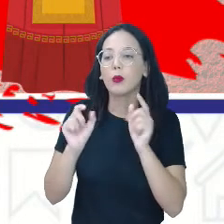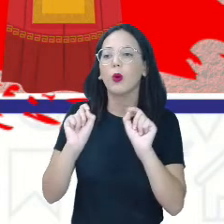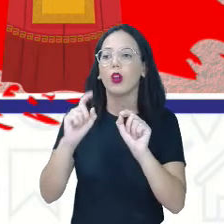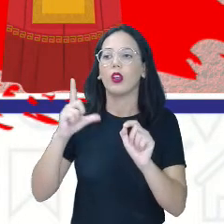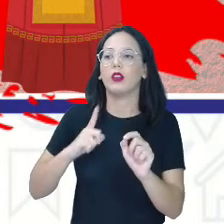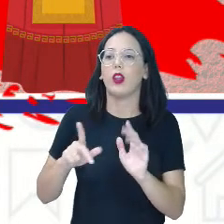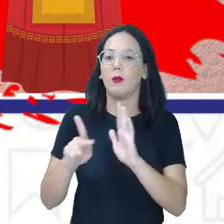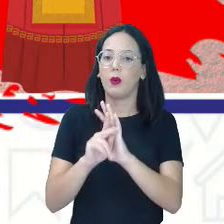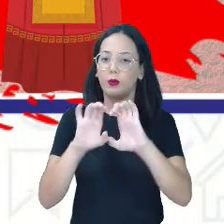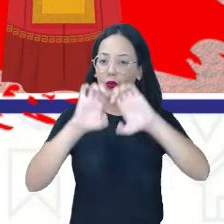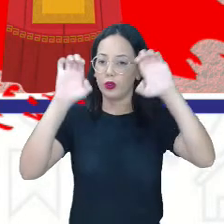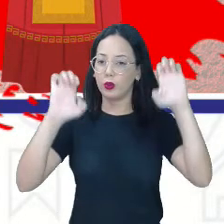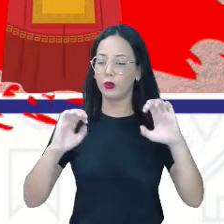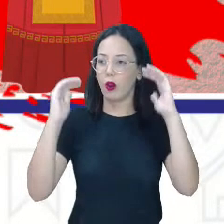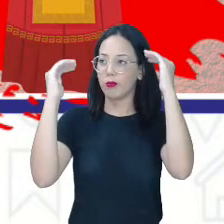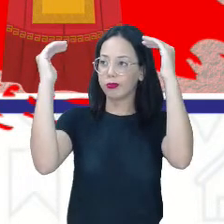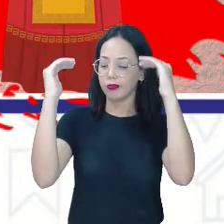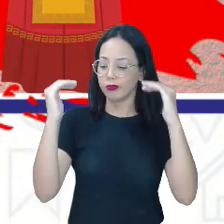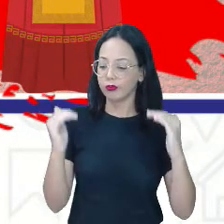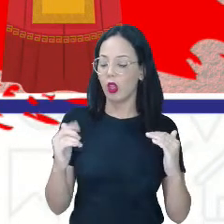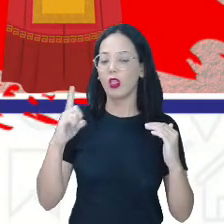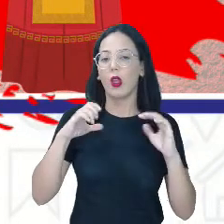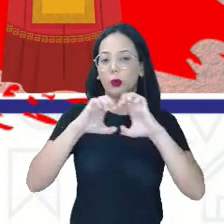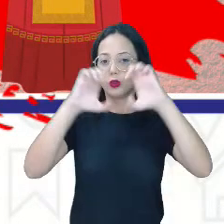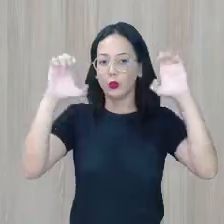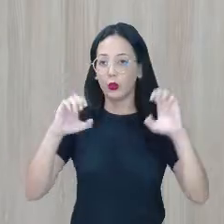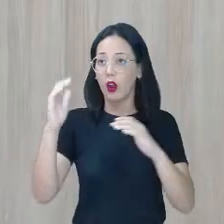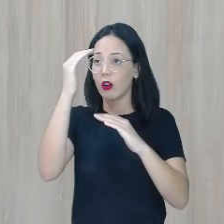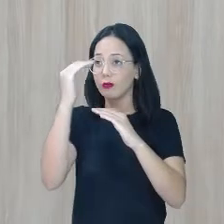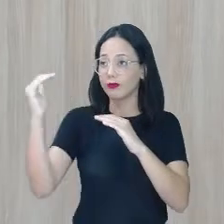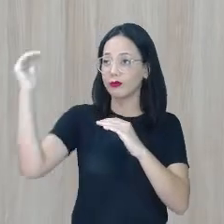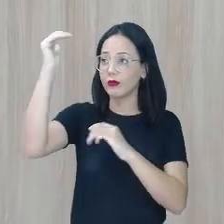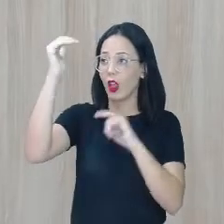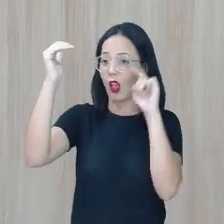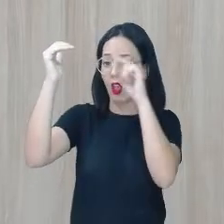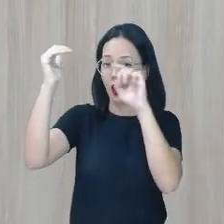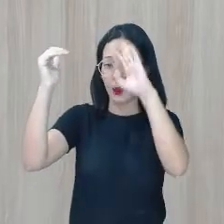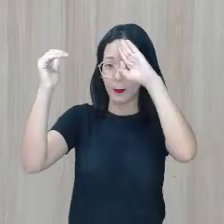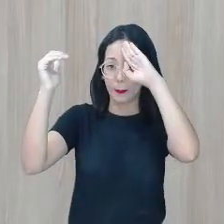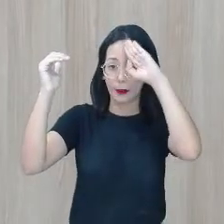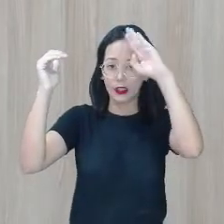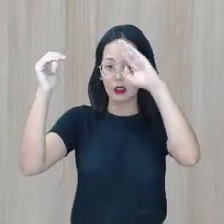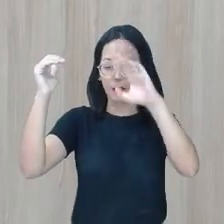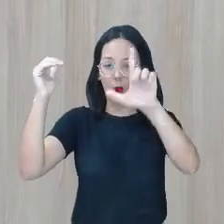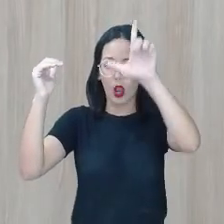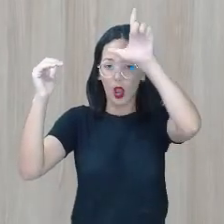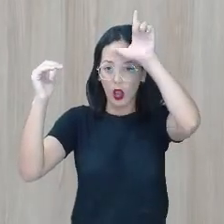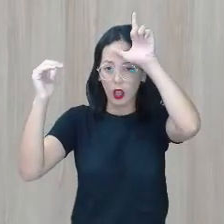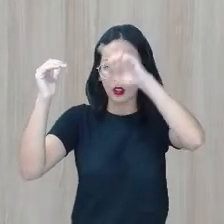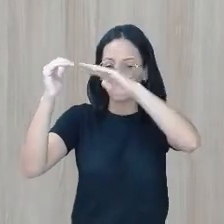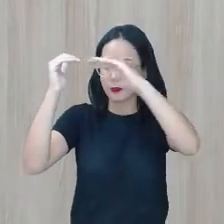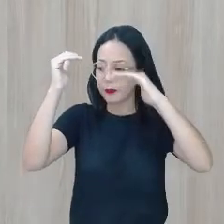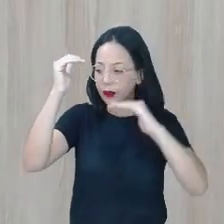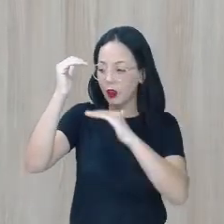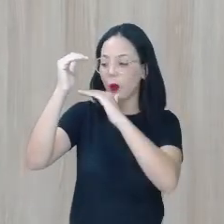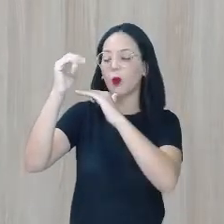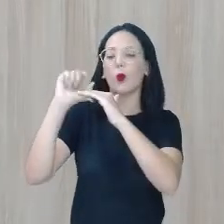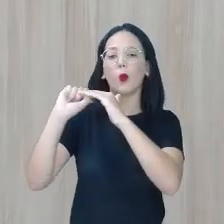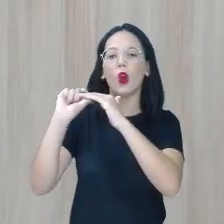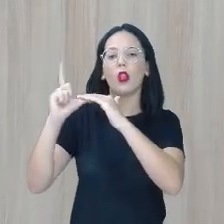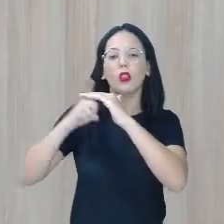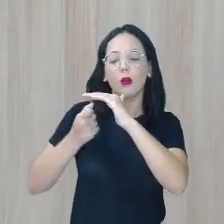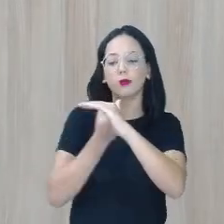uma estrutura onde a gente tem o imperador, né, como principal líder, e a gente tem uma